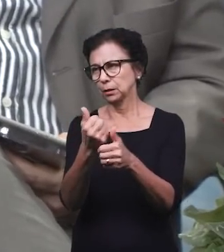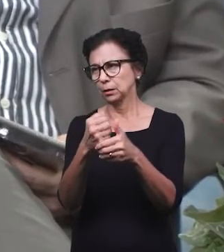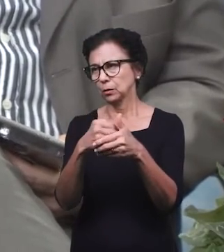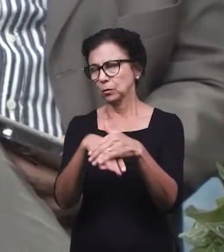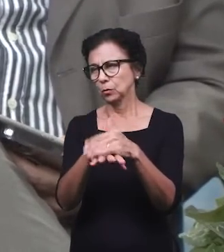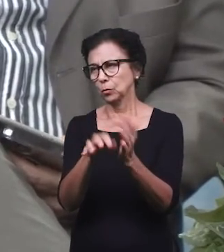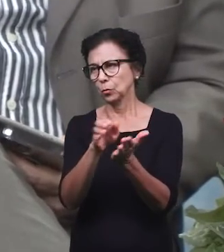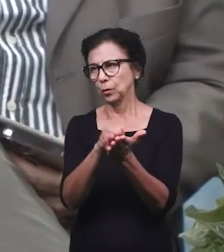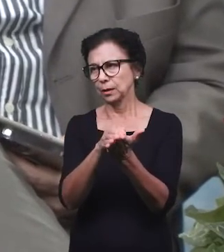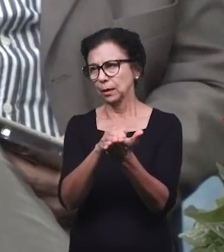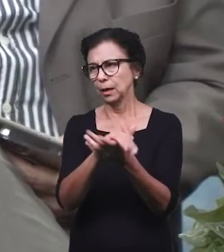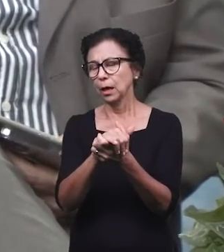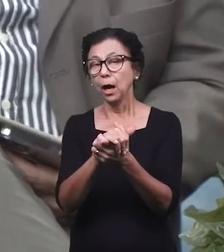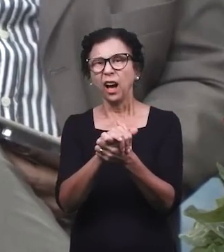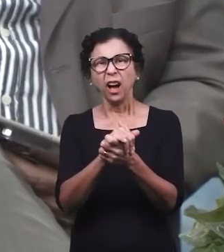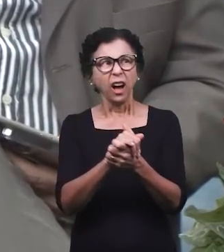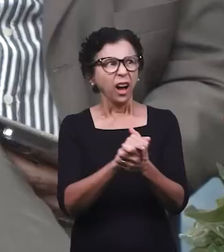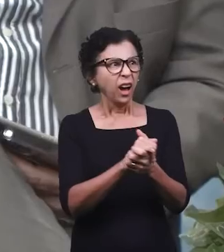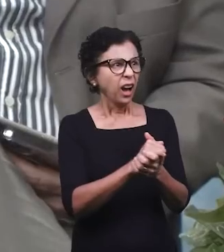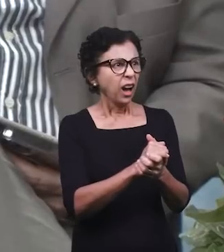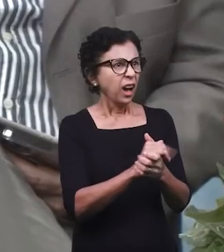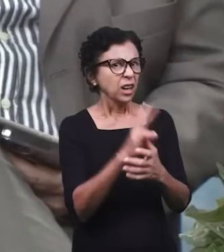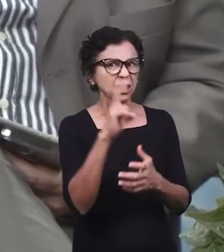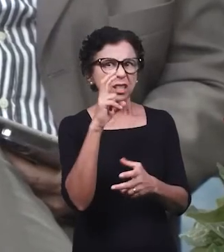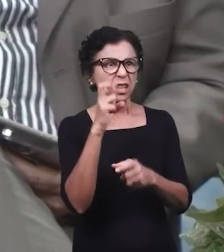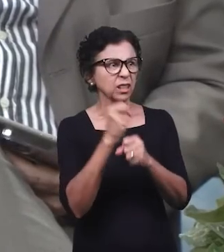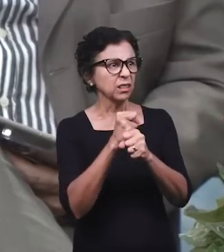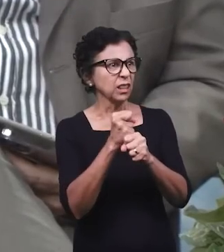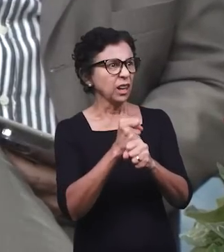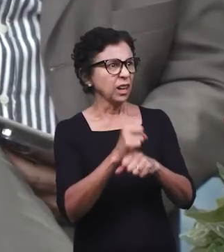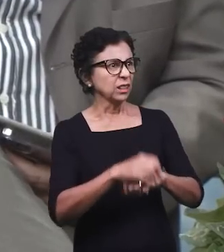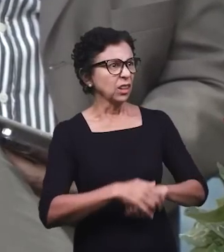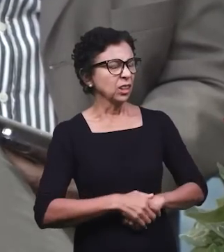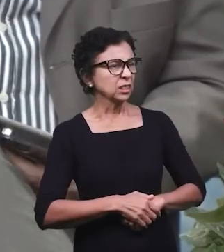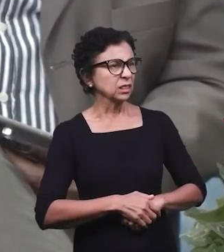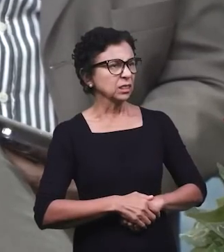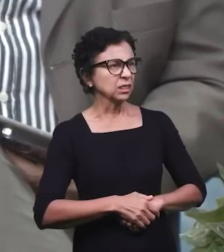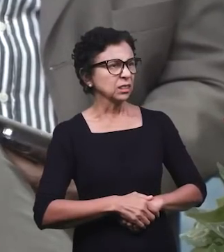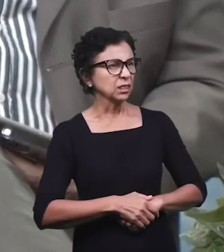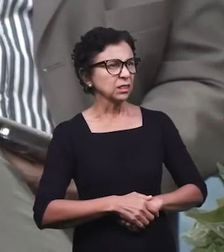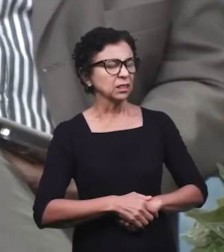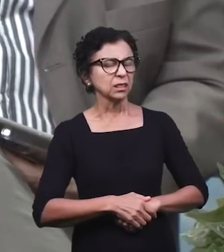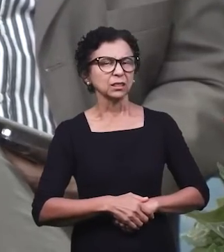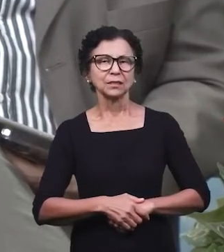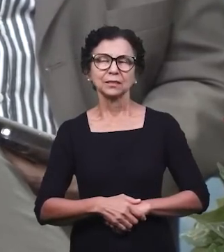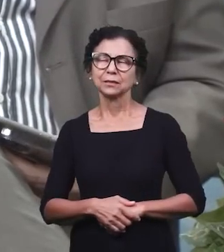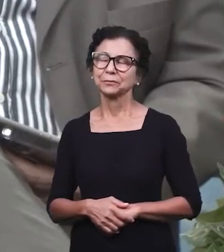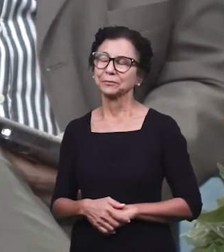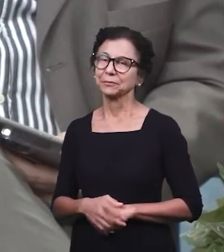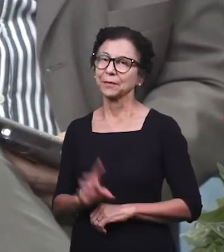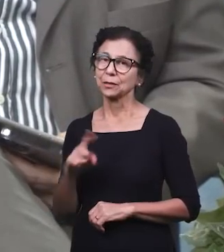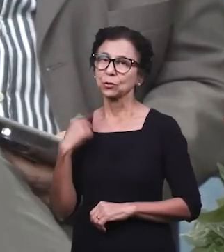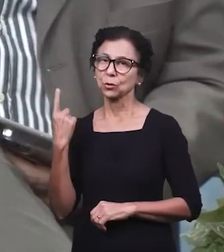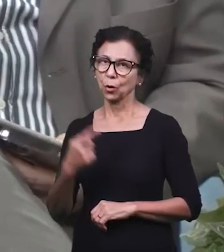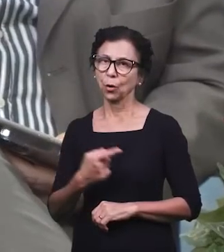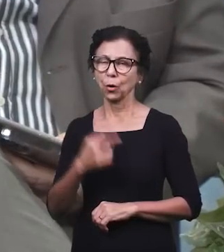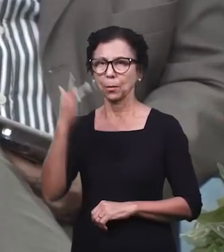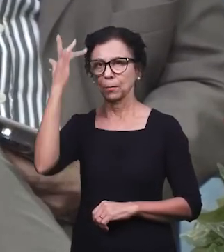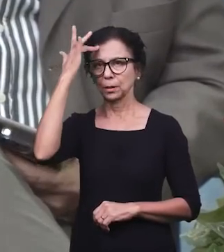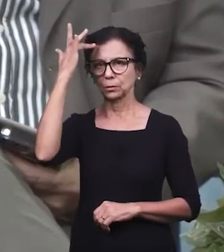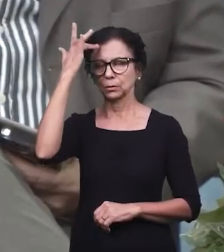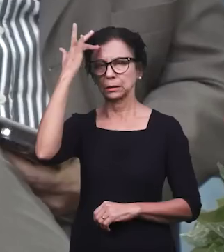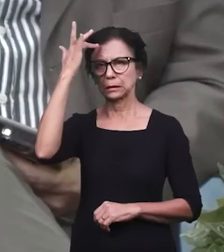da minha idade é amanhã, né? É outra realidade que tem. Mas o jovem não, ele gosta de pensar no